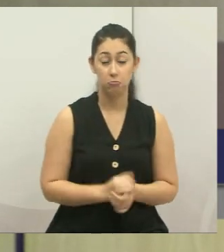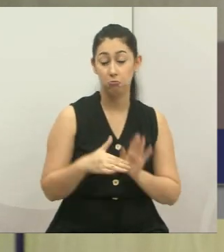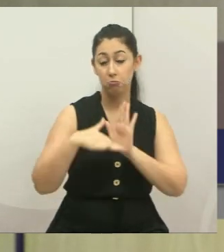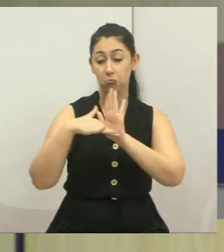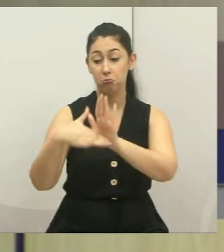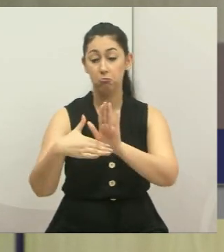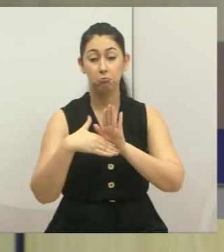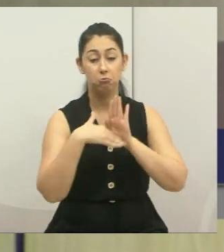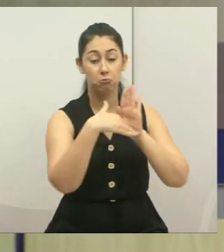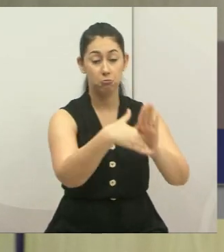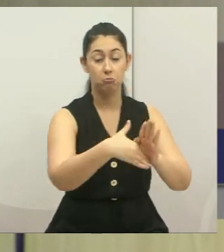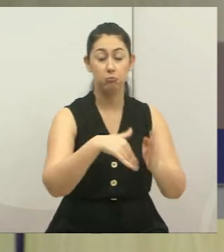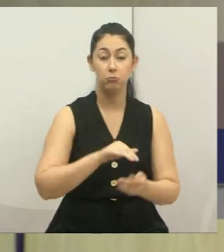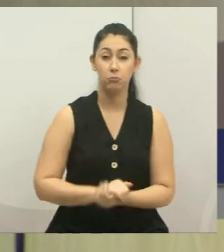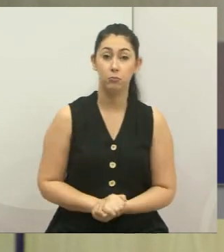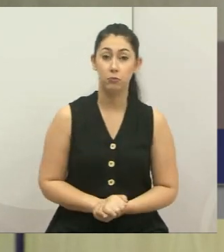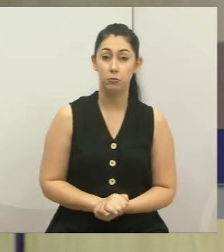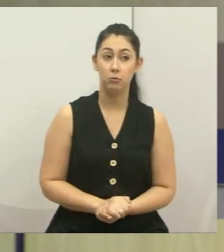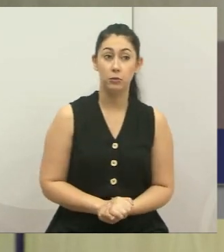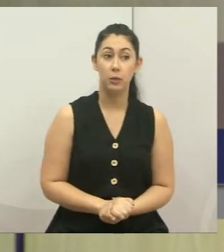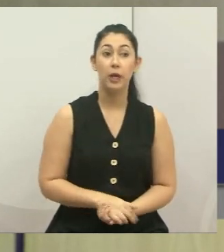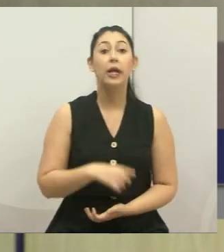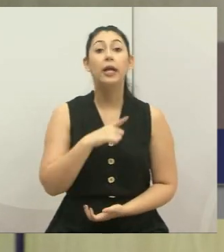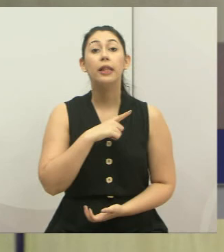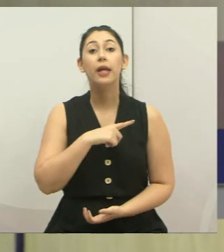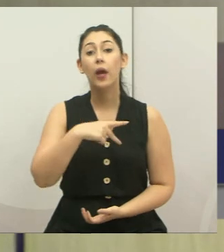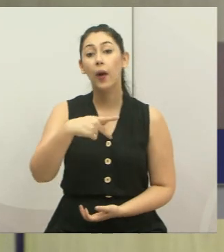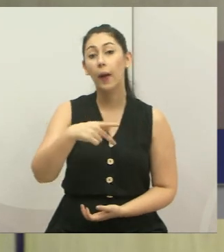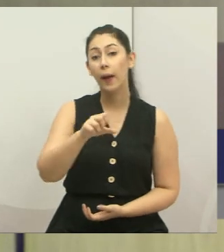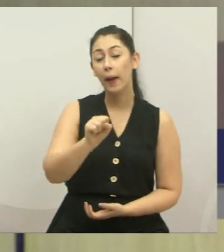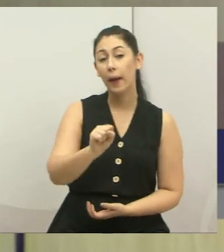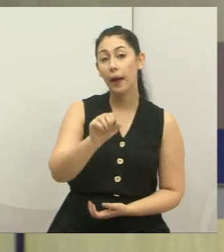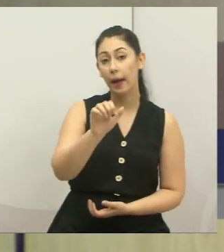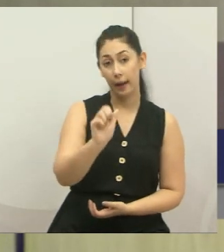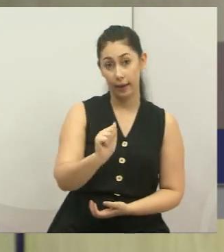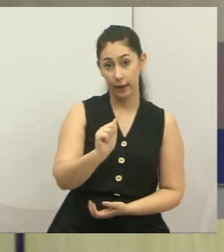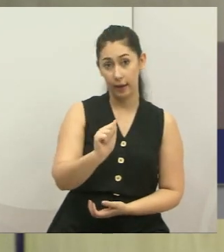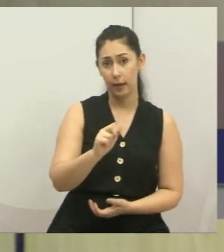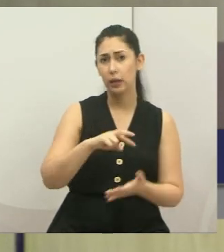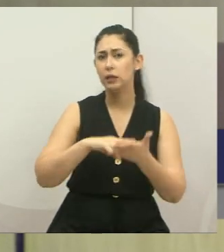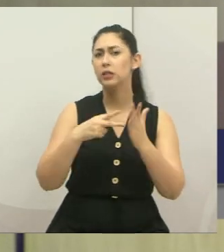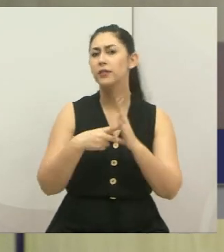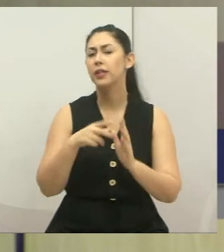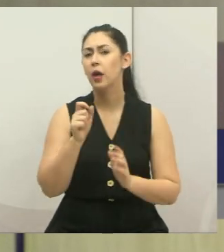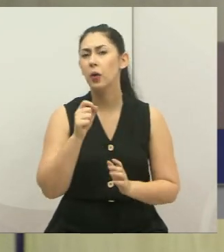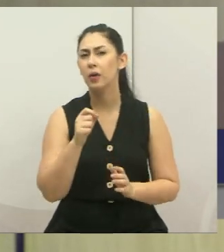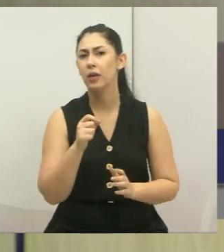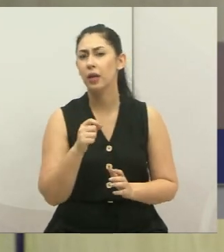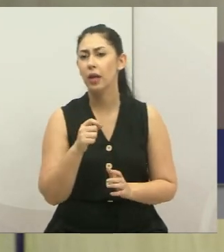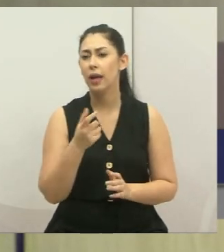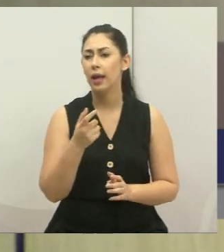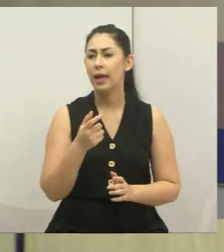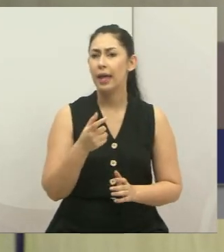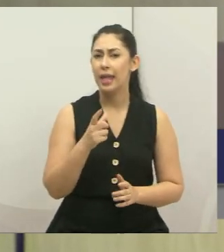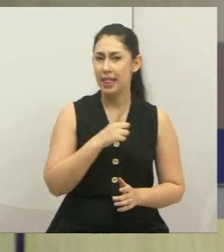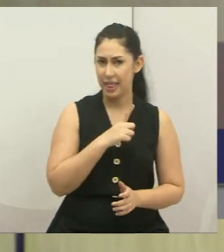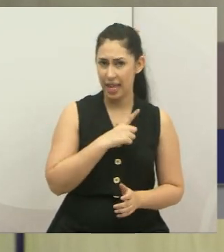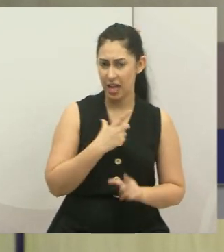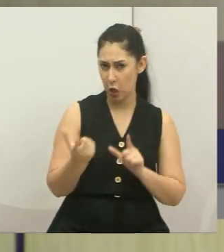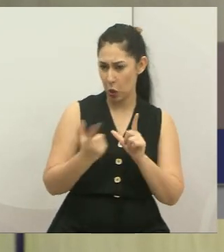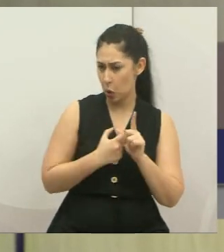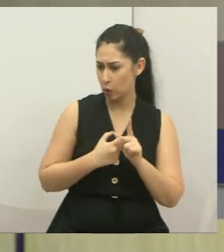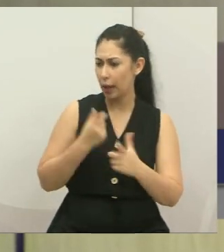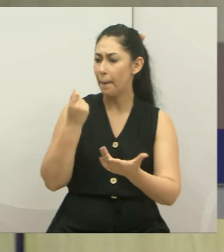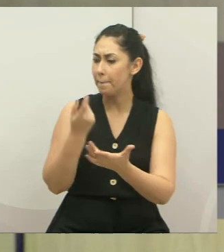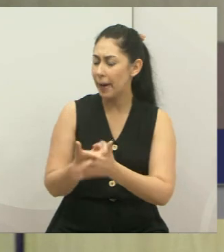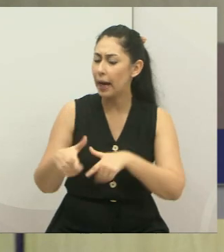cooperação, se inclui o PSA, que é o pagamento por serviços ambientais.